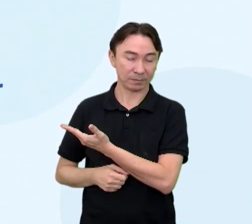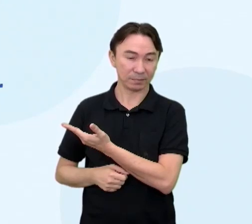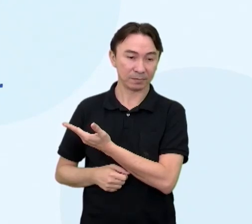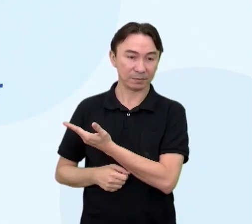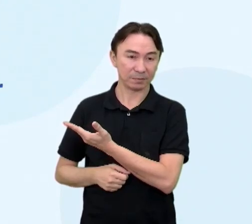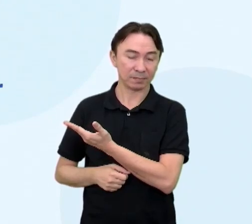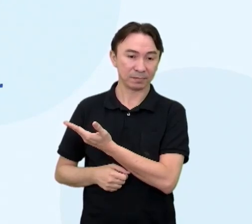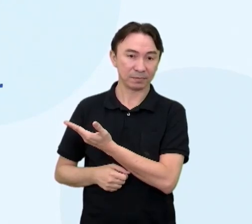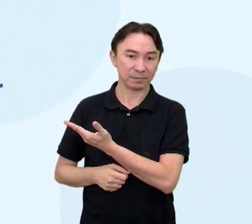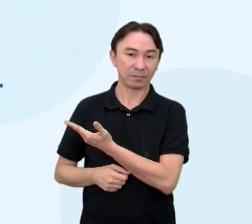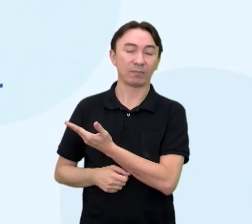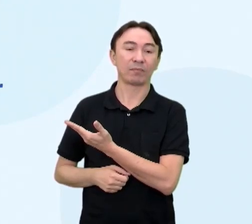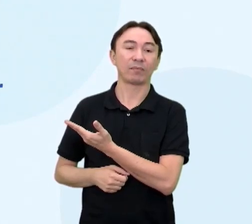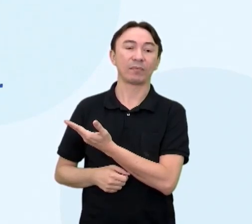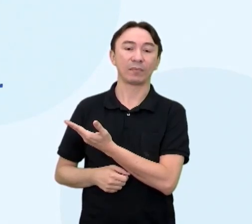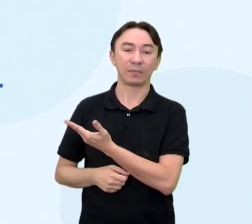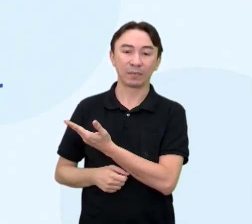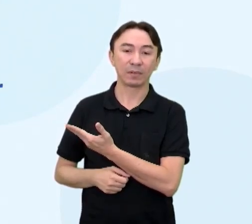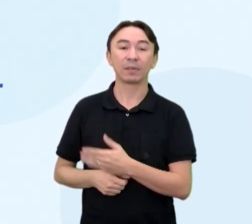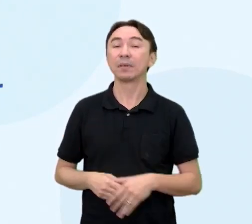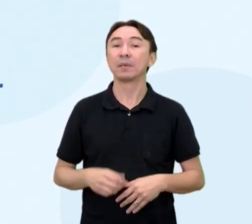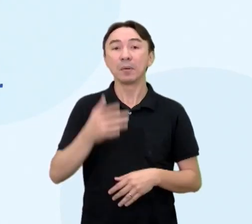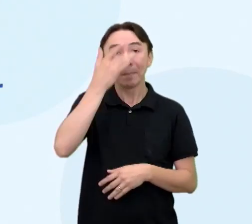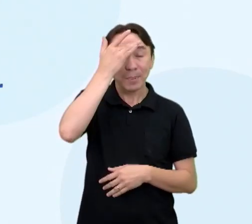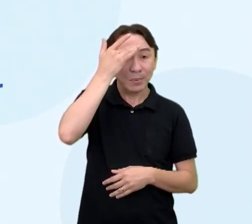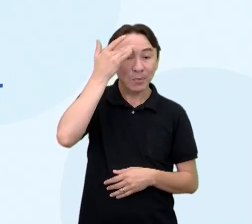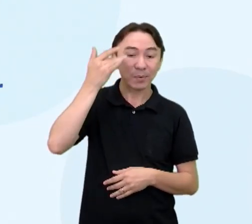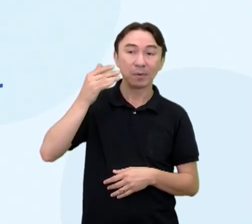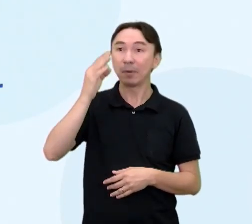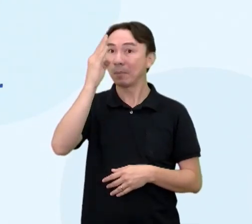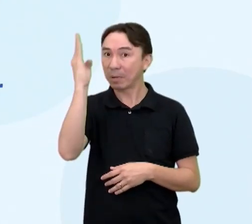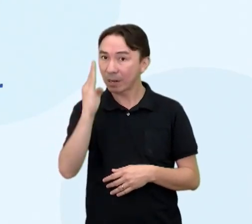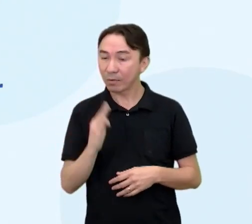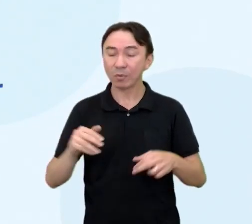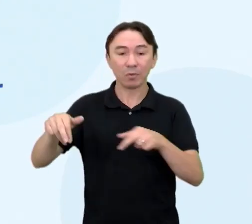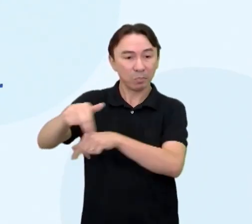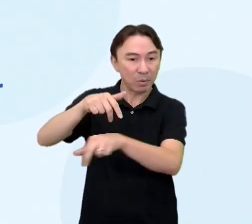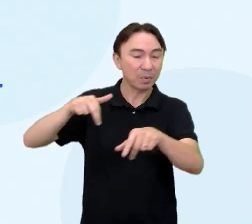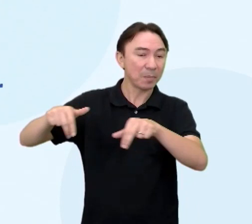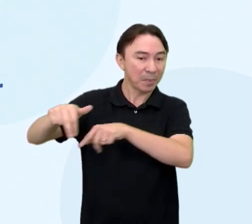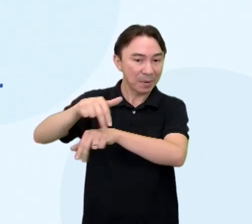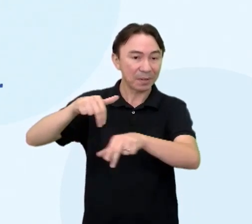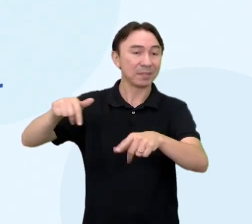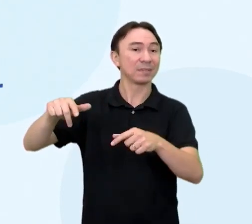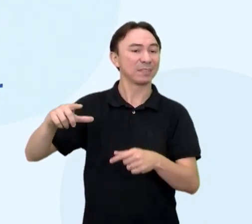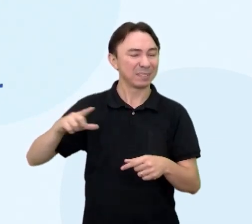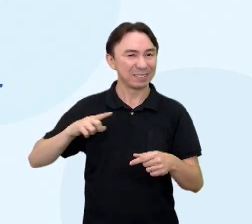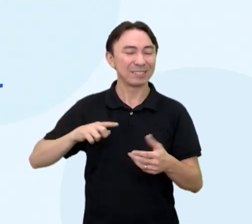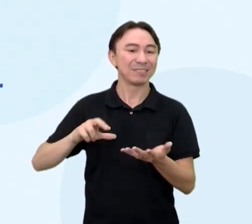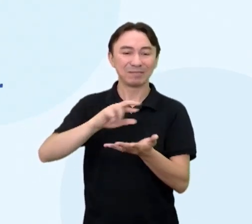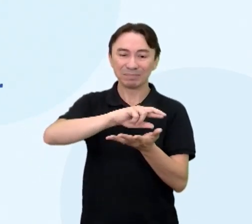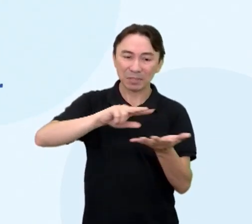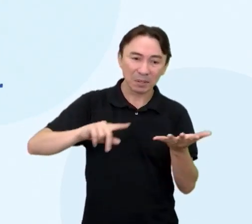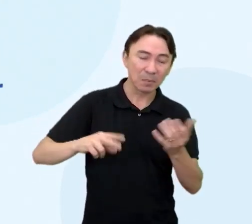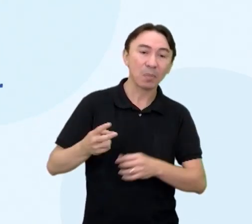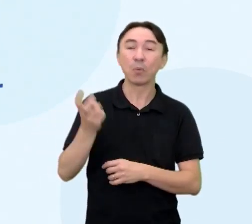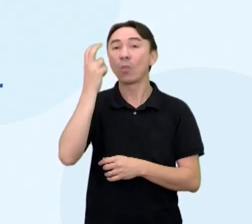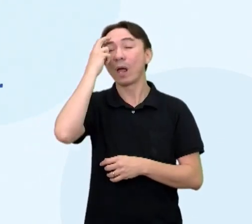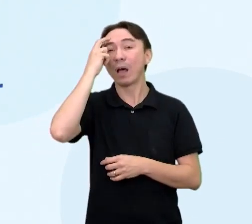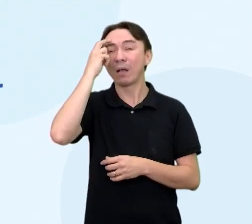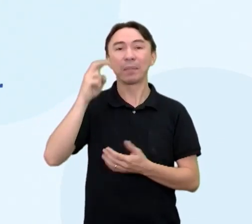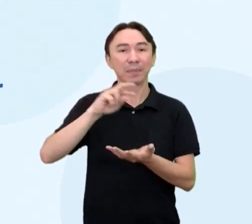trabalhando, né, na ressignificação do povo brasileiro, a gente está trabalhando aqui as referências culturais e o objetivo